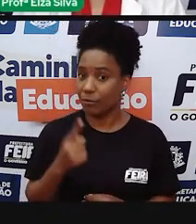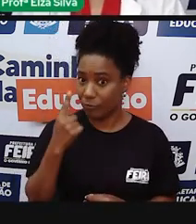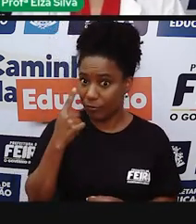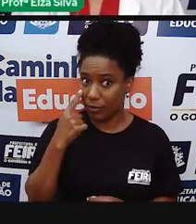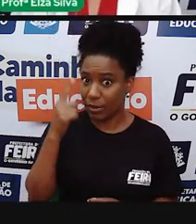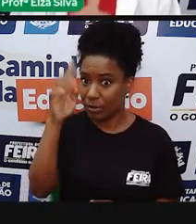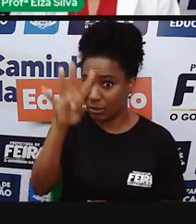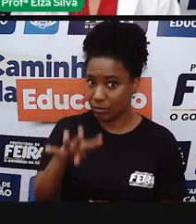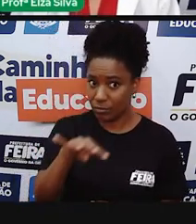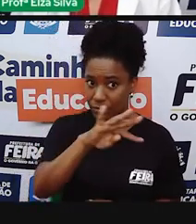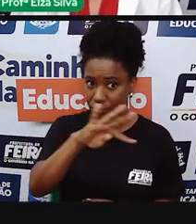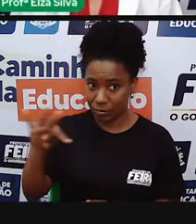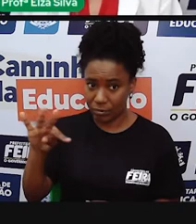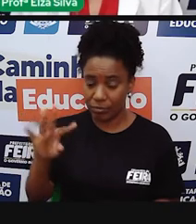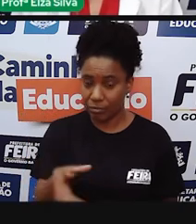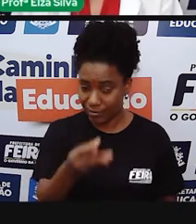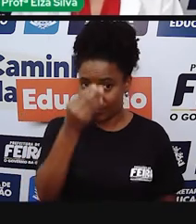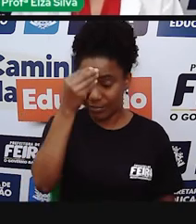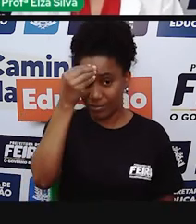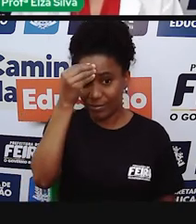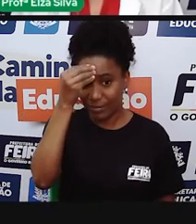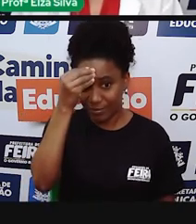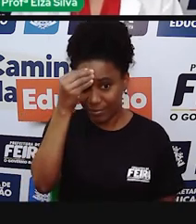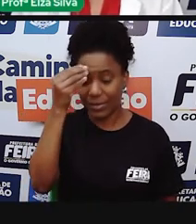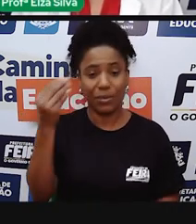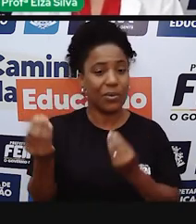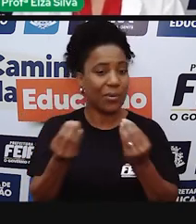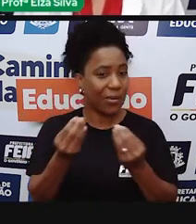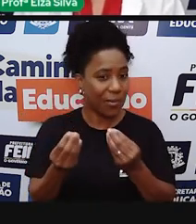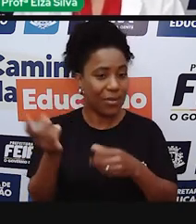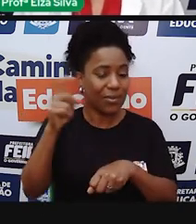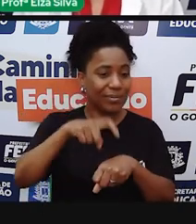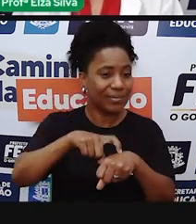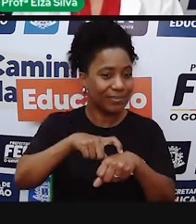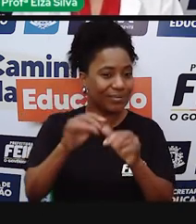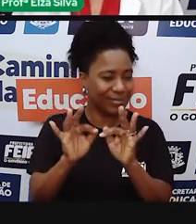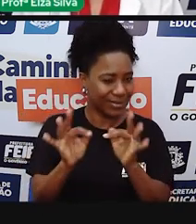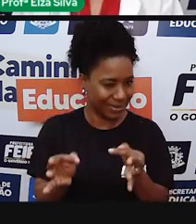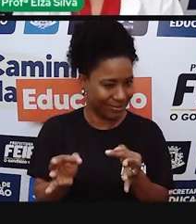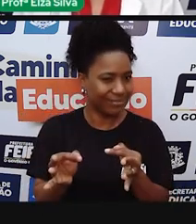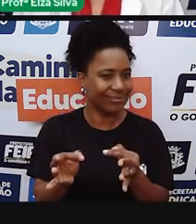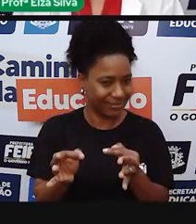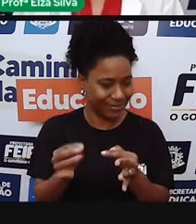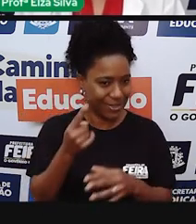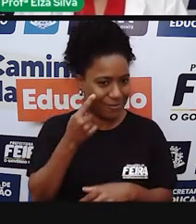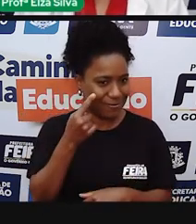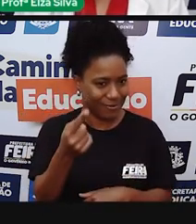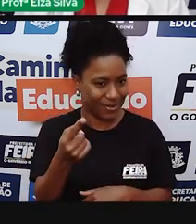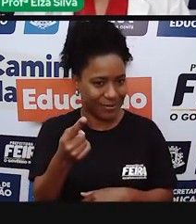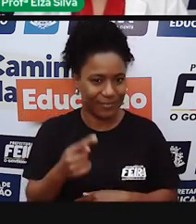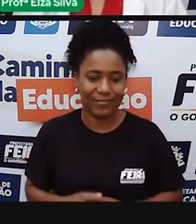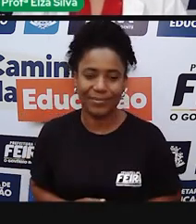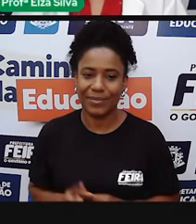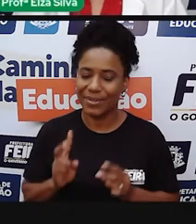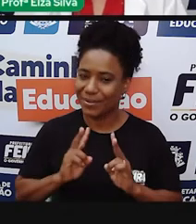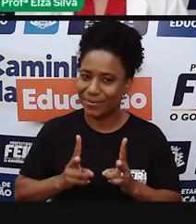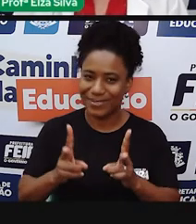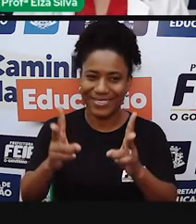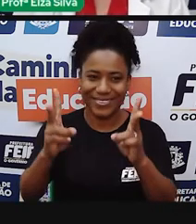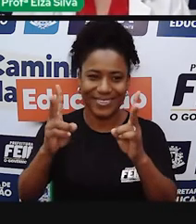nas dicas para utilizar o Simple Present Tense de forma correta. Let's go, vamos lá? Vamos seguir